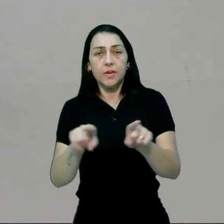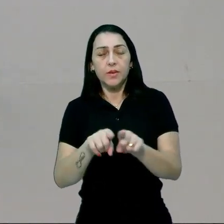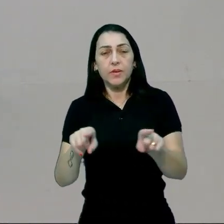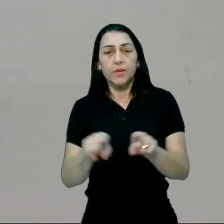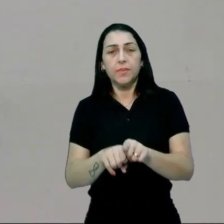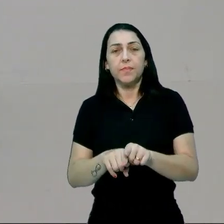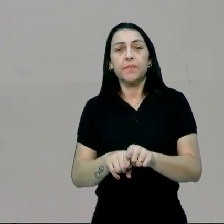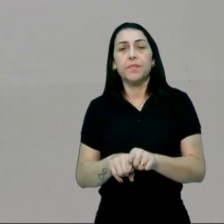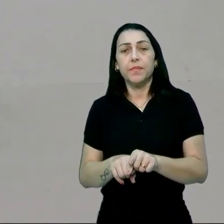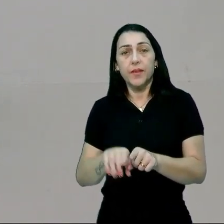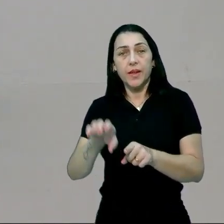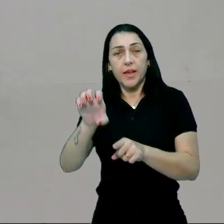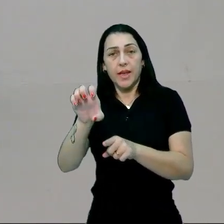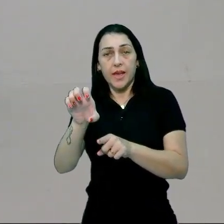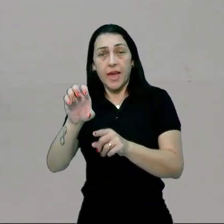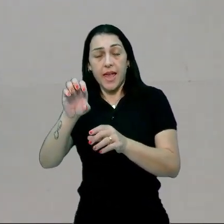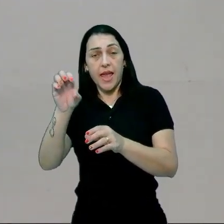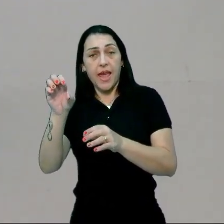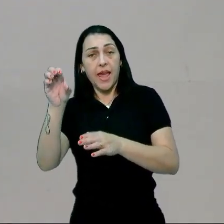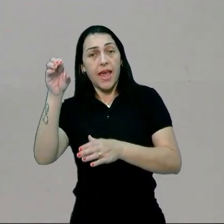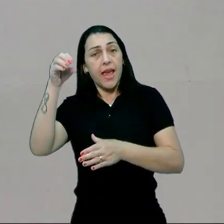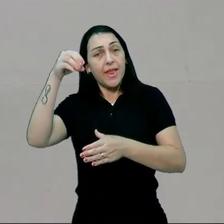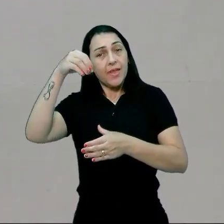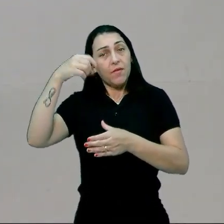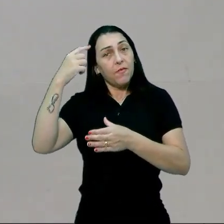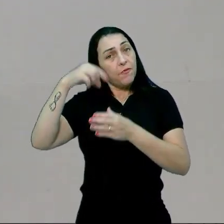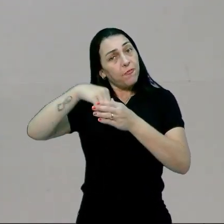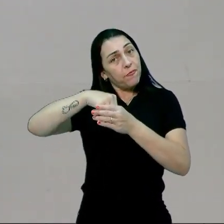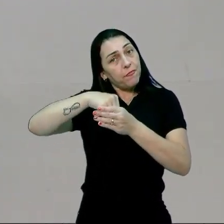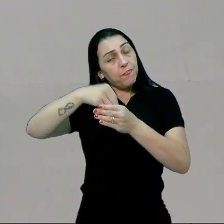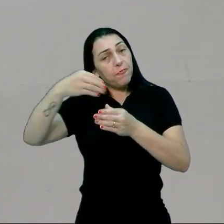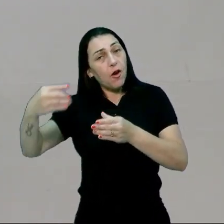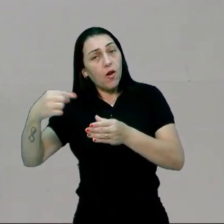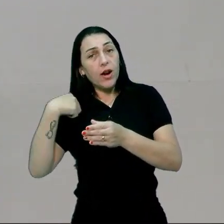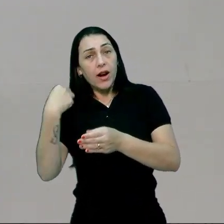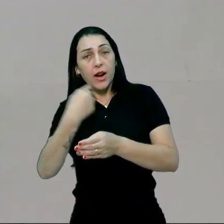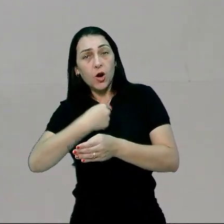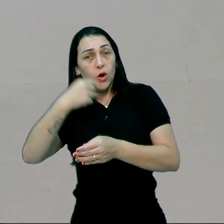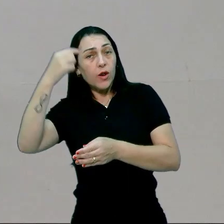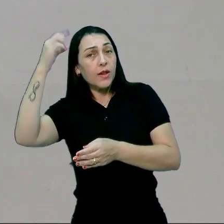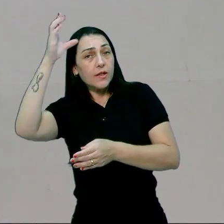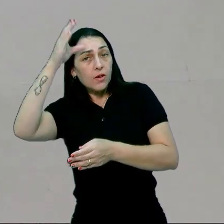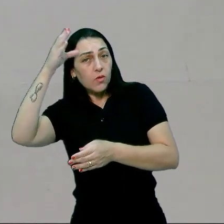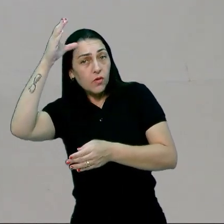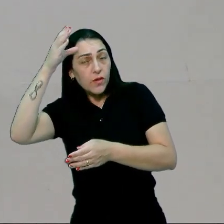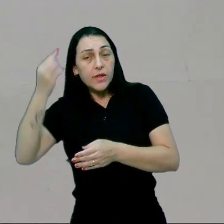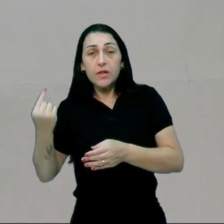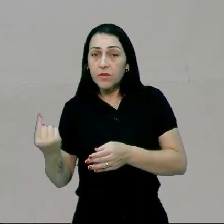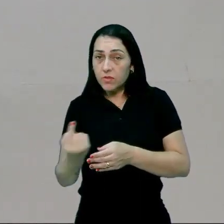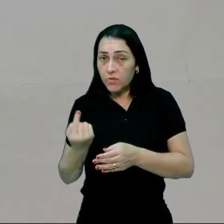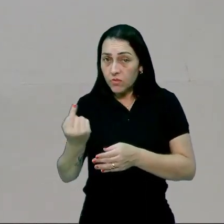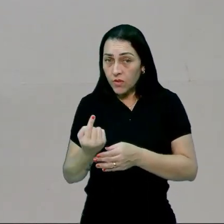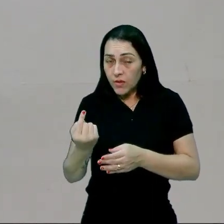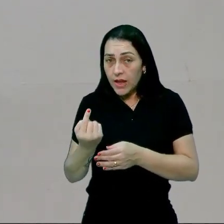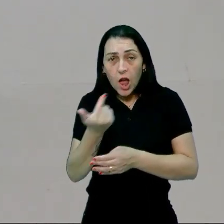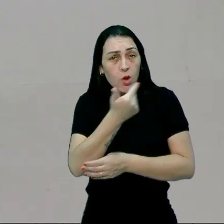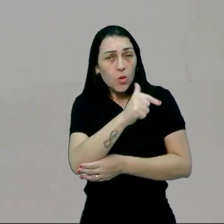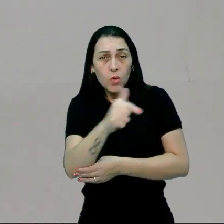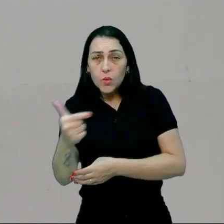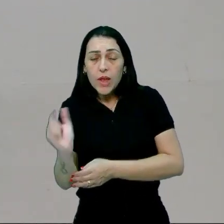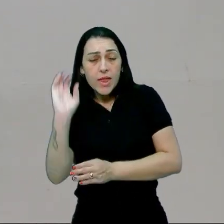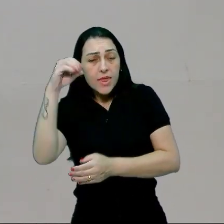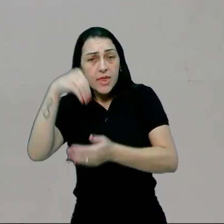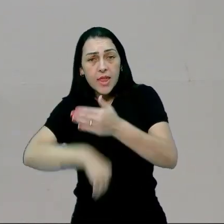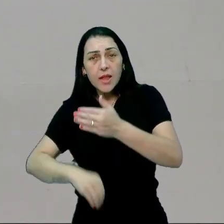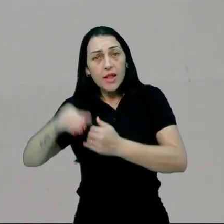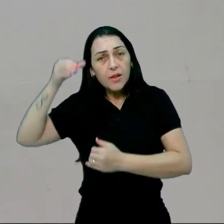serem exteriores, porque eles estão fora da nossa consciência individual, eles não existem